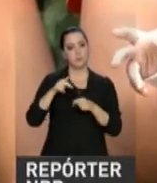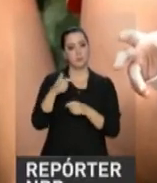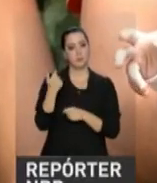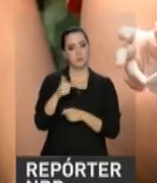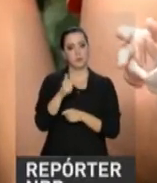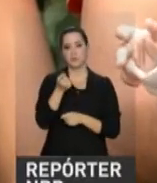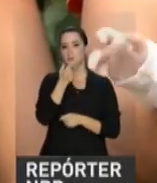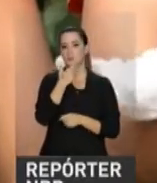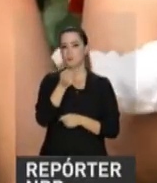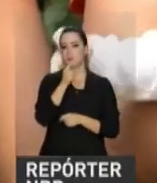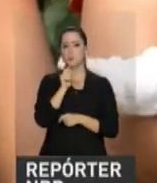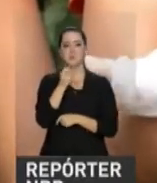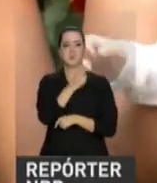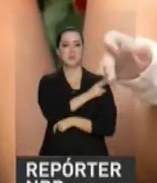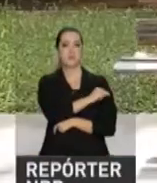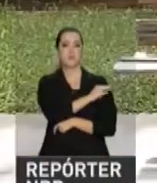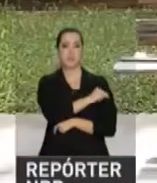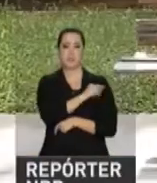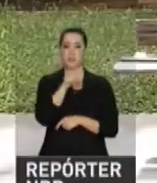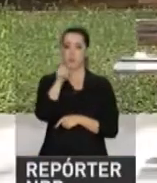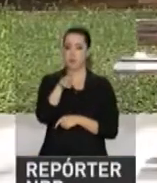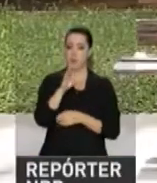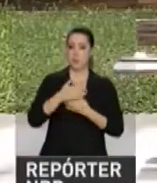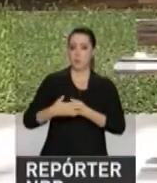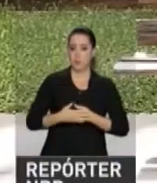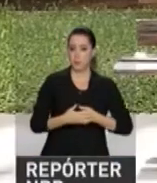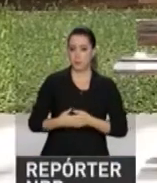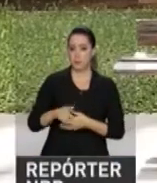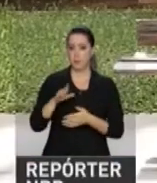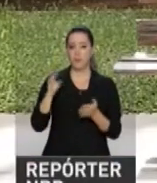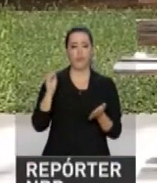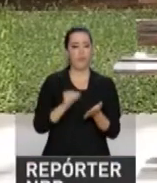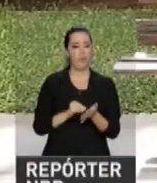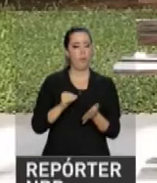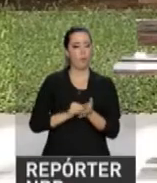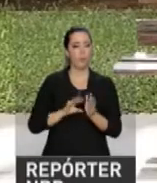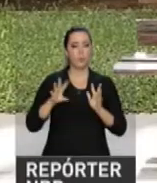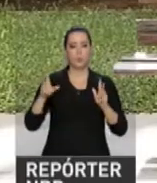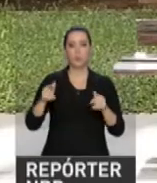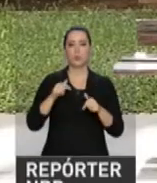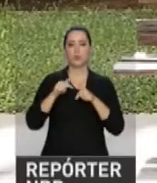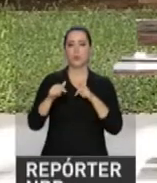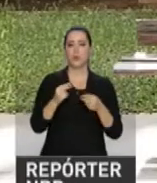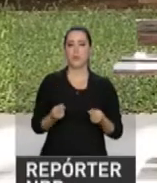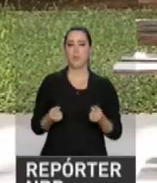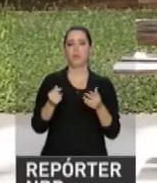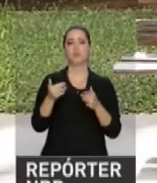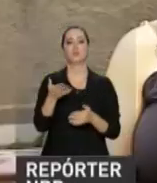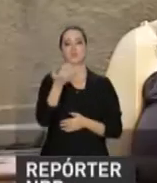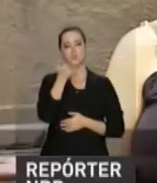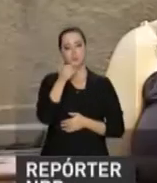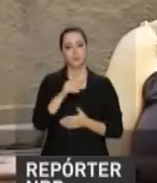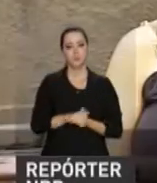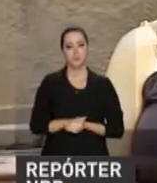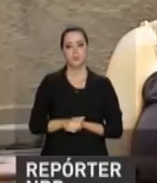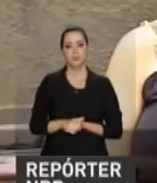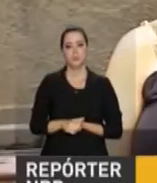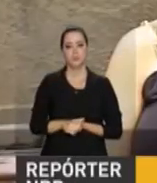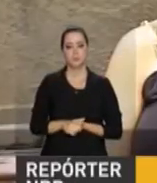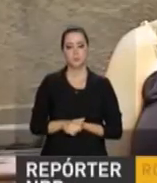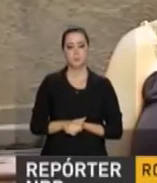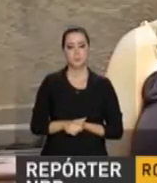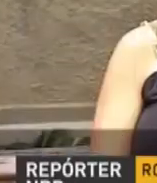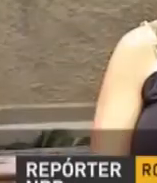tinha remédios e vacinas para o bebê. Robert conta que faltava tudo: trabalho, dinheiro e comida. Como não tienes dinheiro,